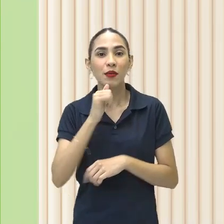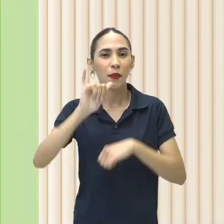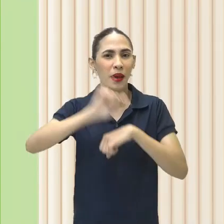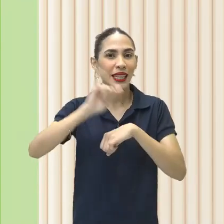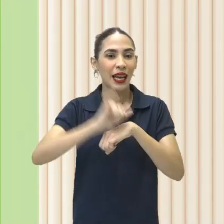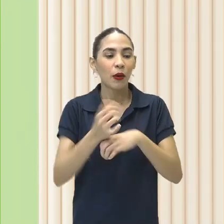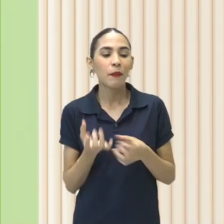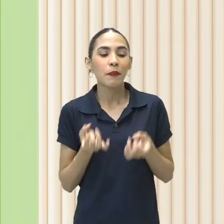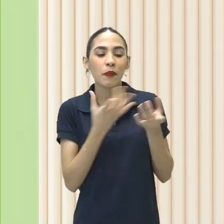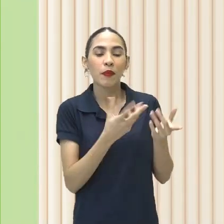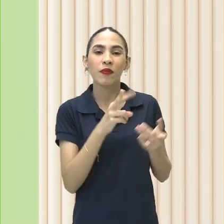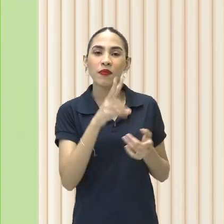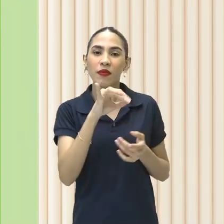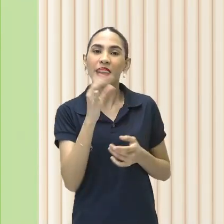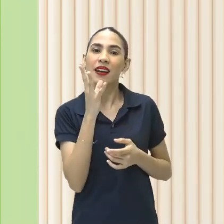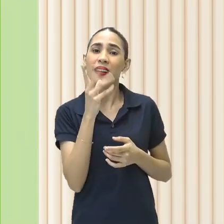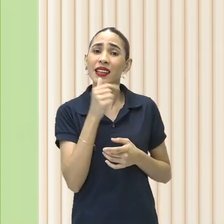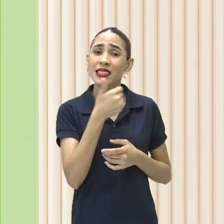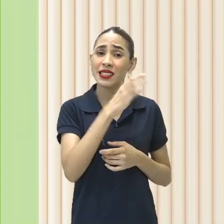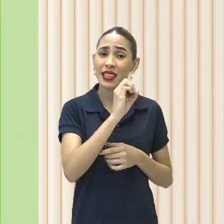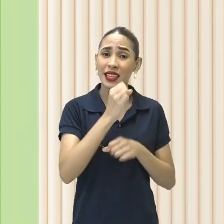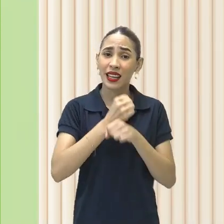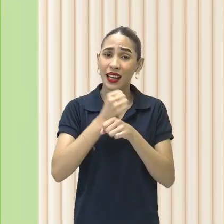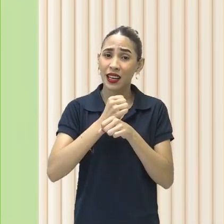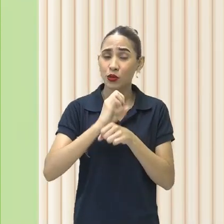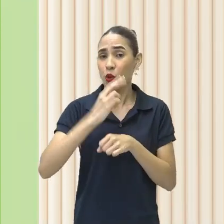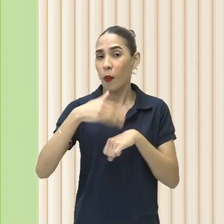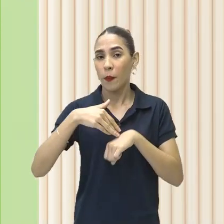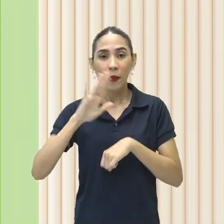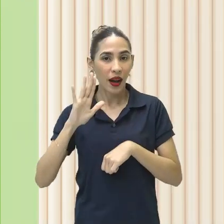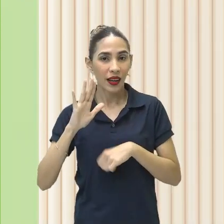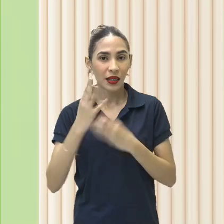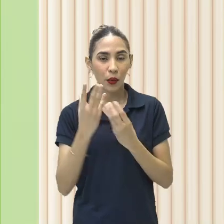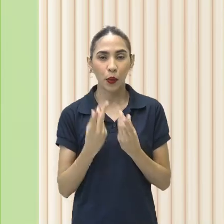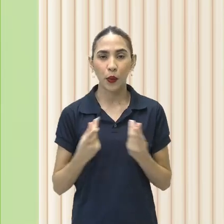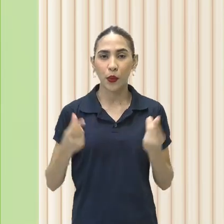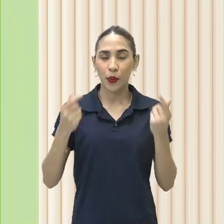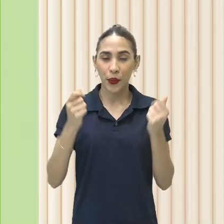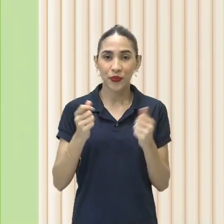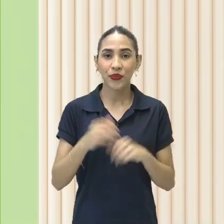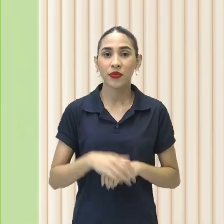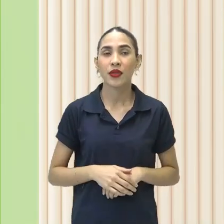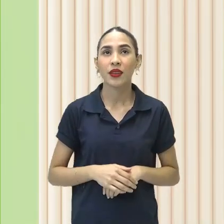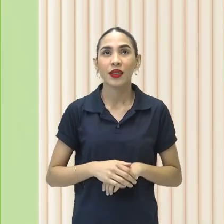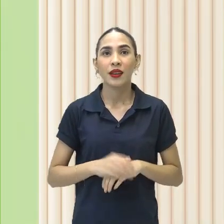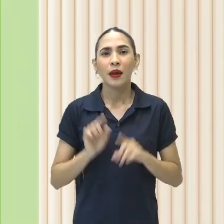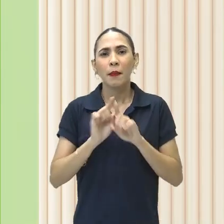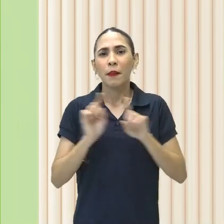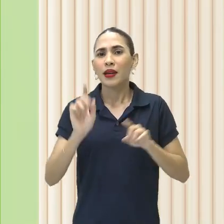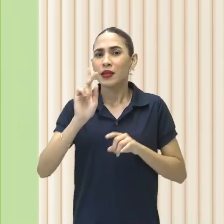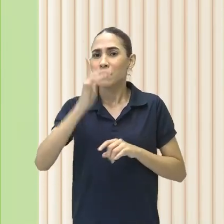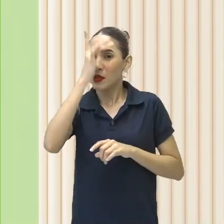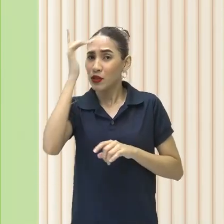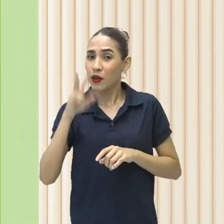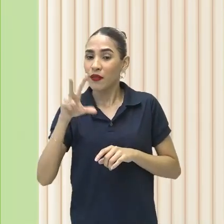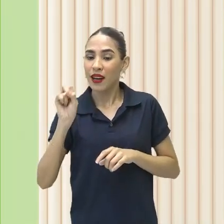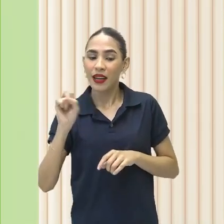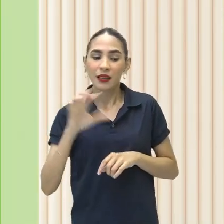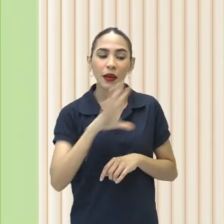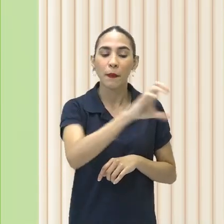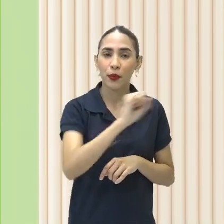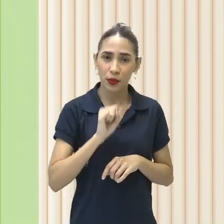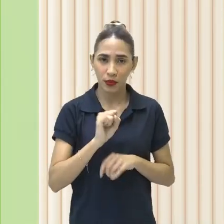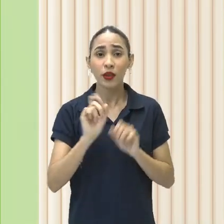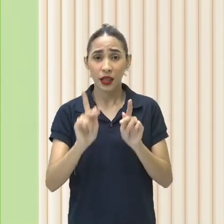que essa latinha vai demorar 100 anos ou mais para realmente se decompor? Ah, mas alguém vai pegar. É, alguém vai